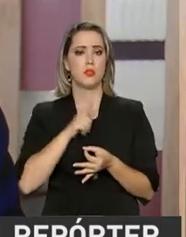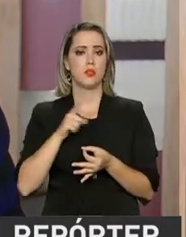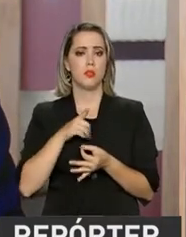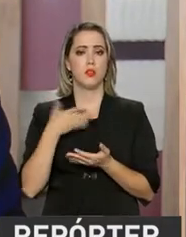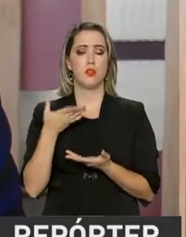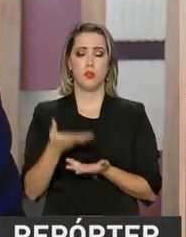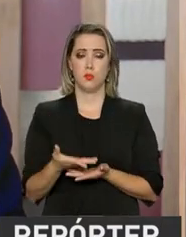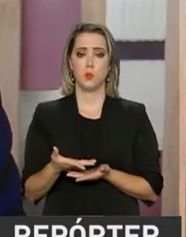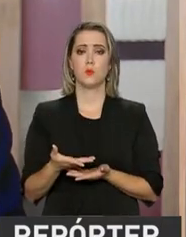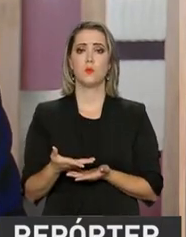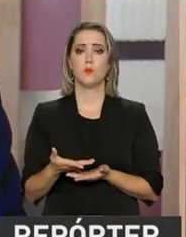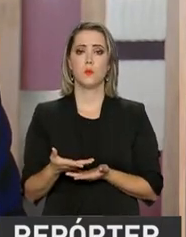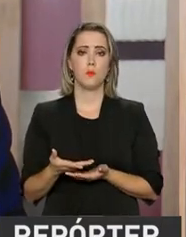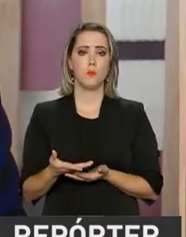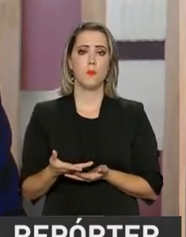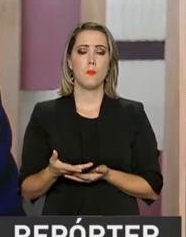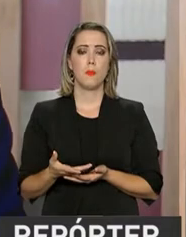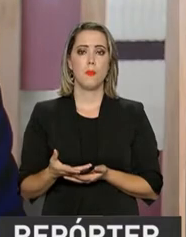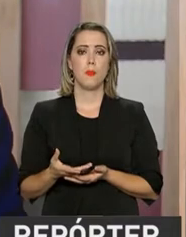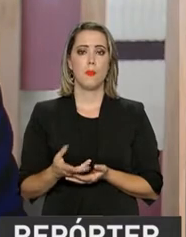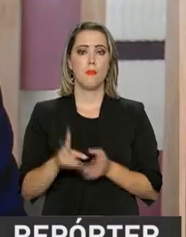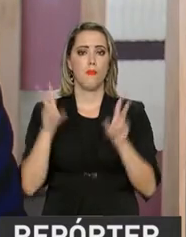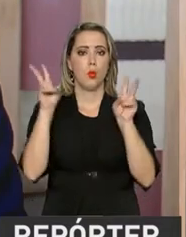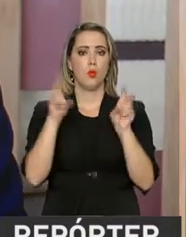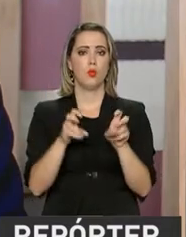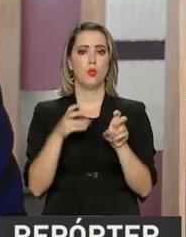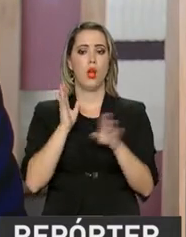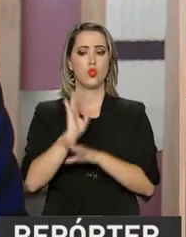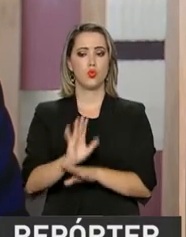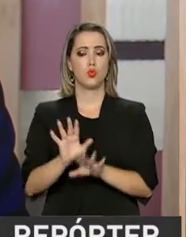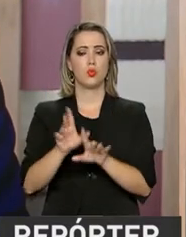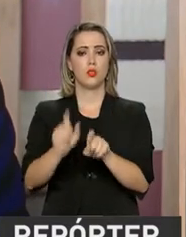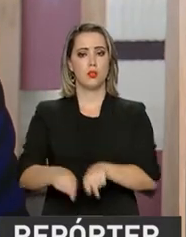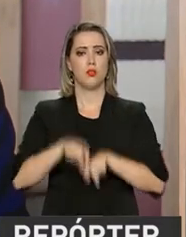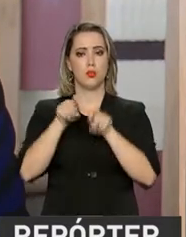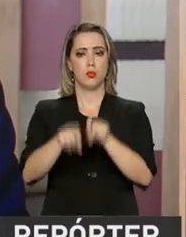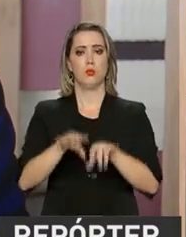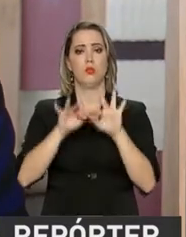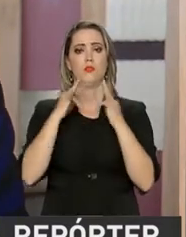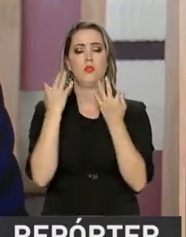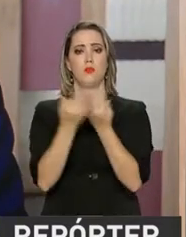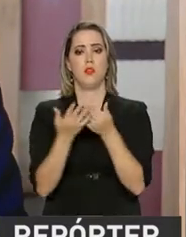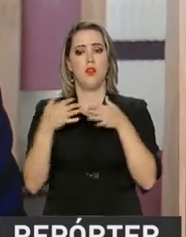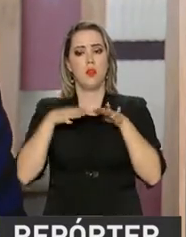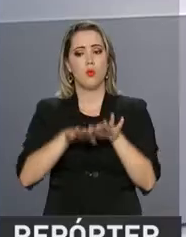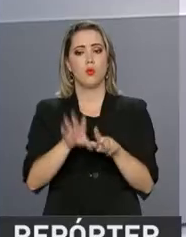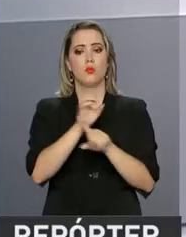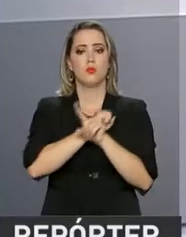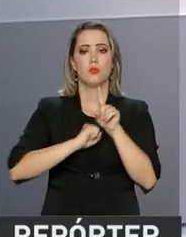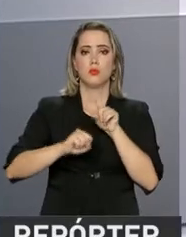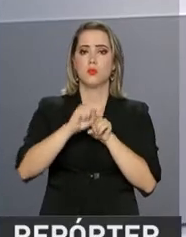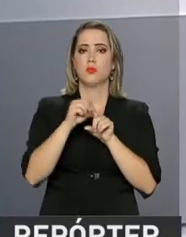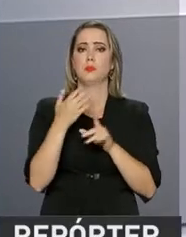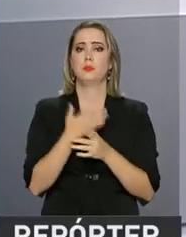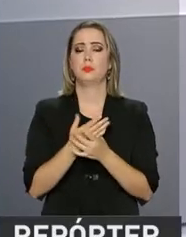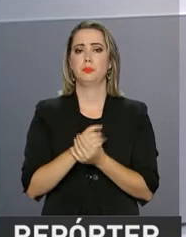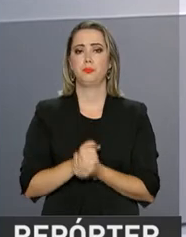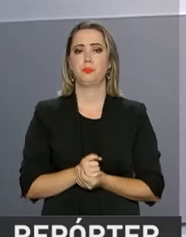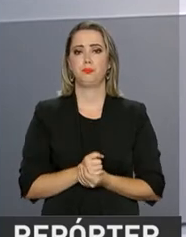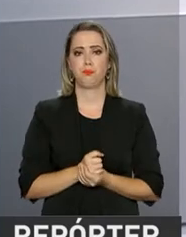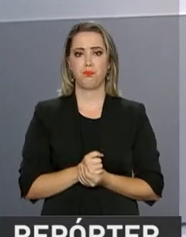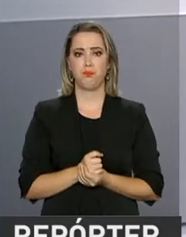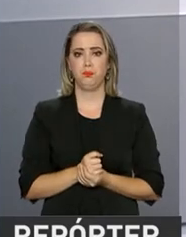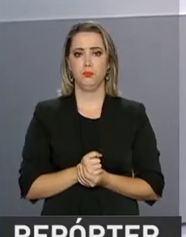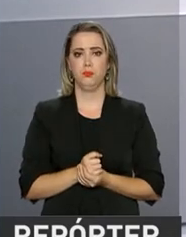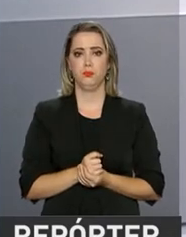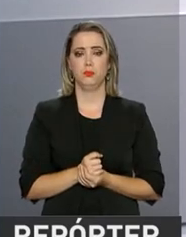que temos em matéria de acordo e cultura familiar a inclusão social a fundação